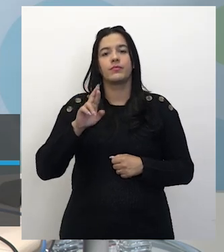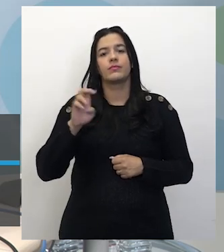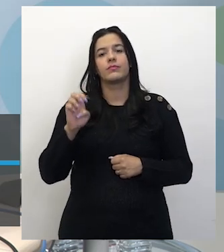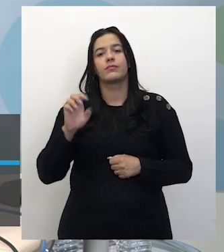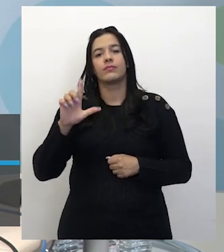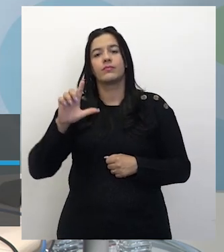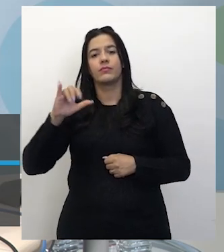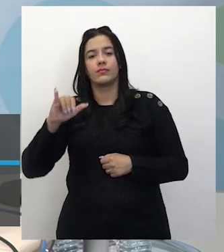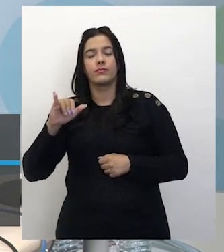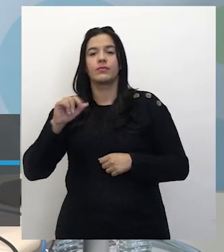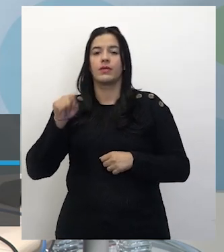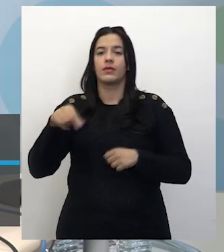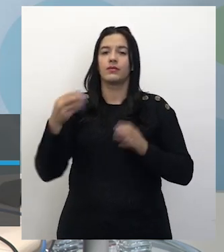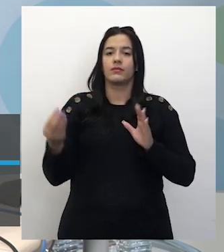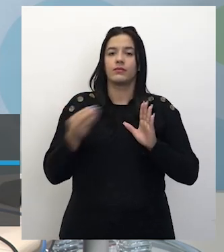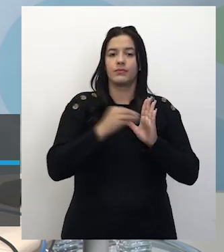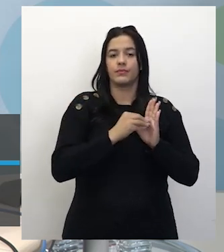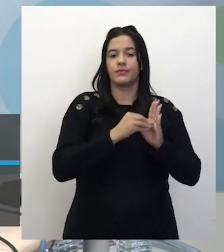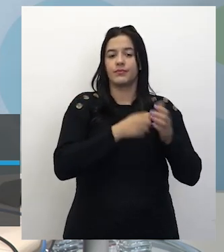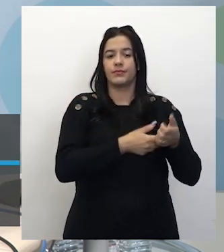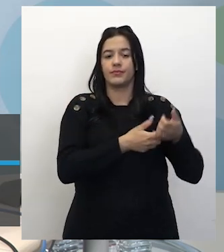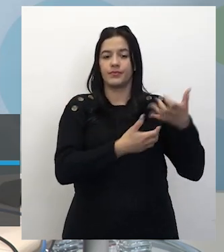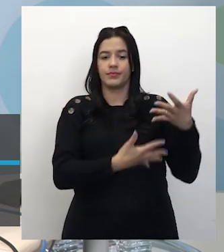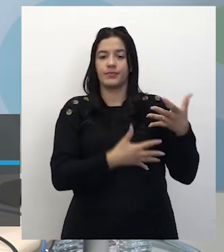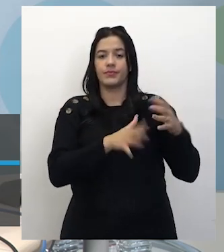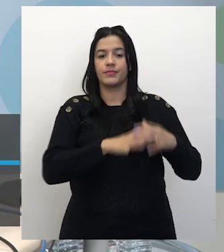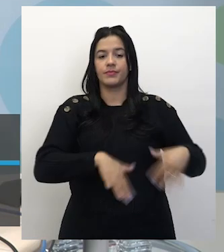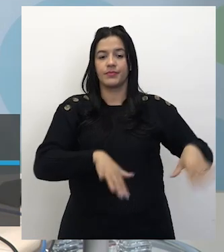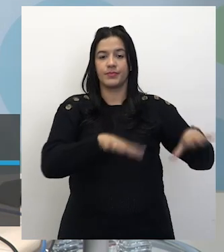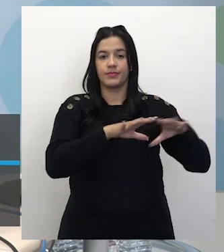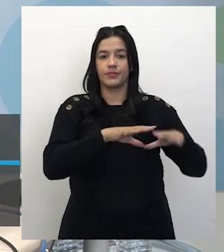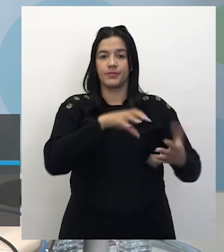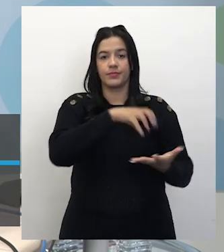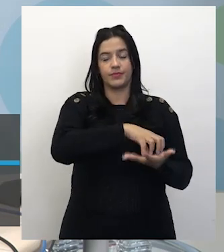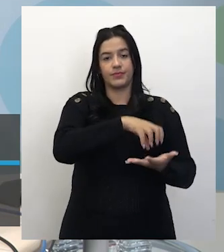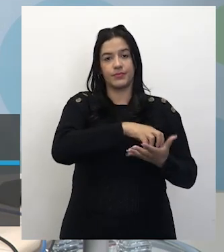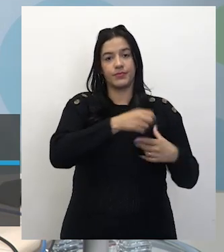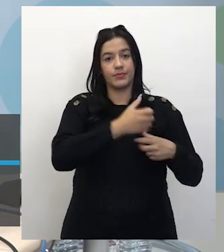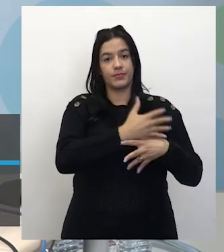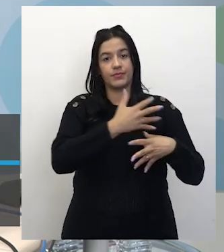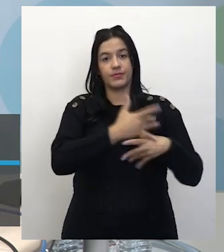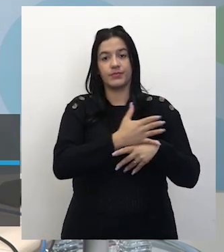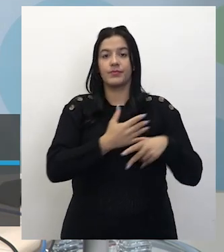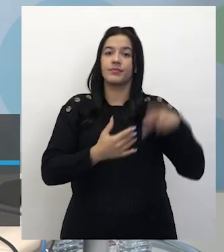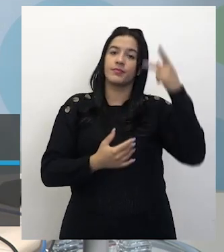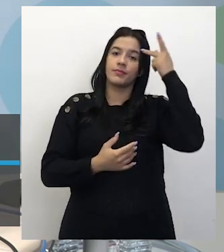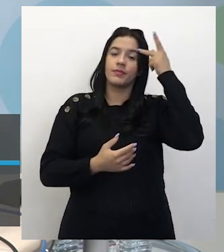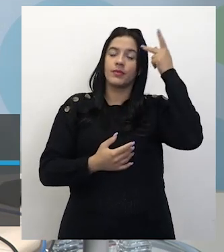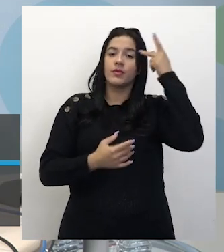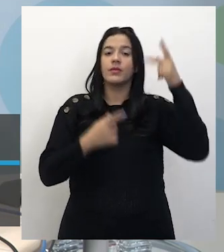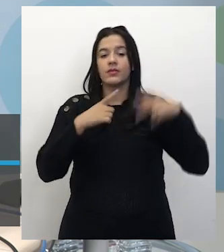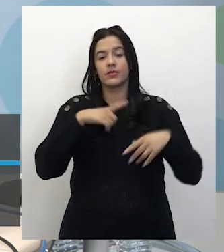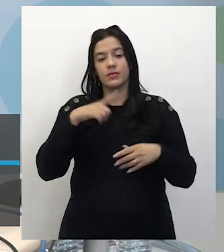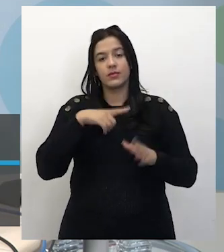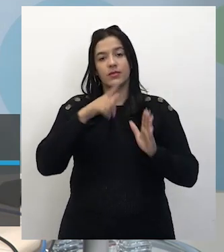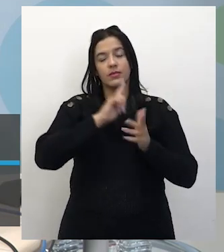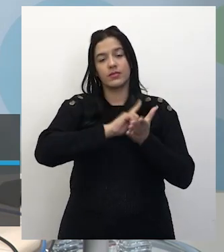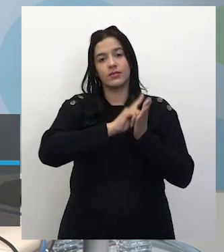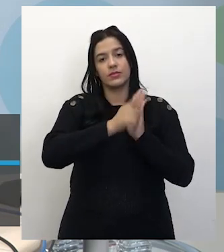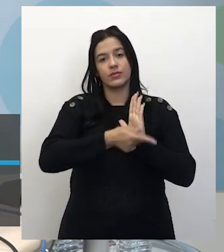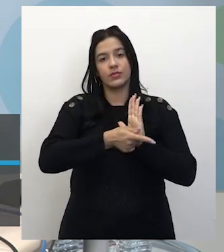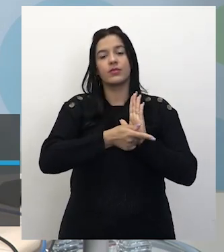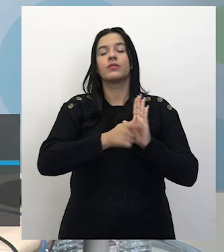um comentário aqui. Na Associação dos Nordestinos, na capital paulista, podemos apreciar esse gênero textual representado